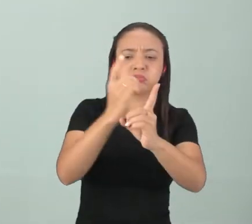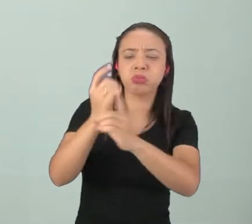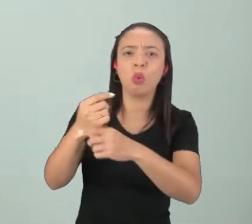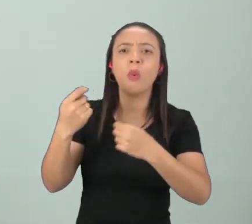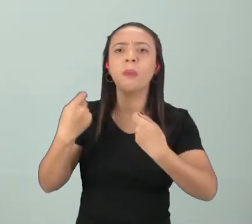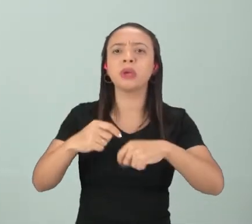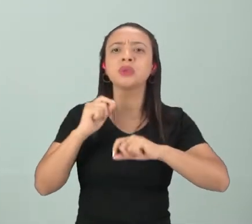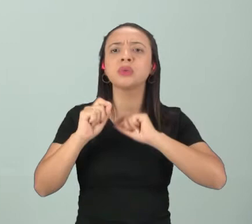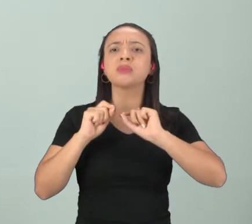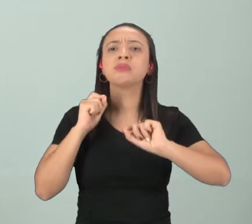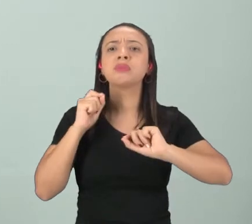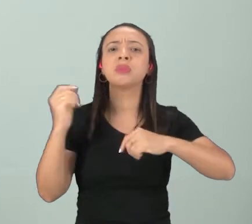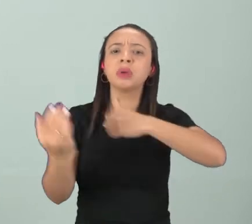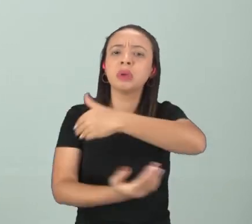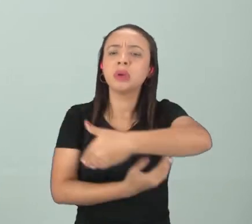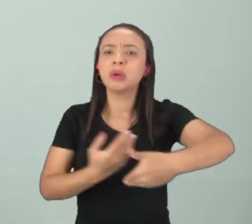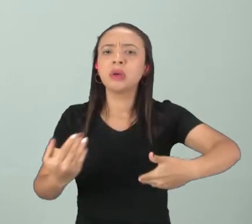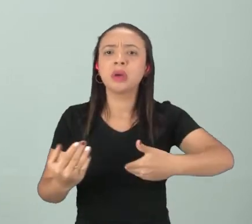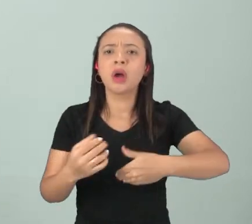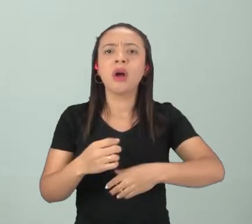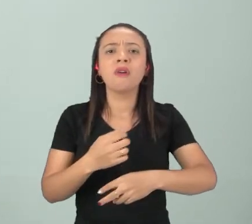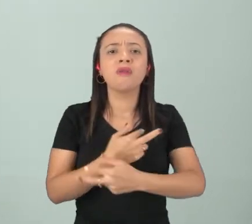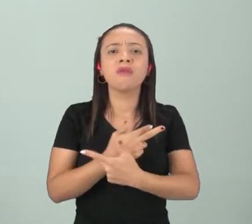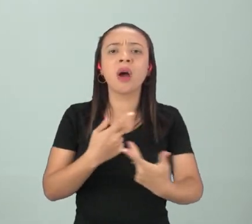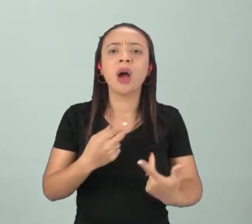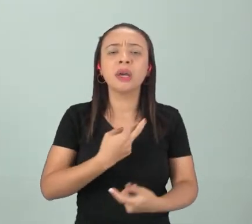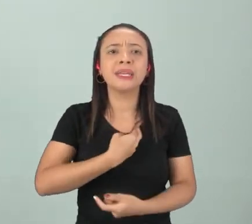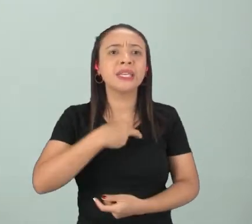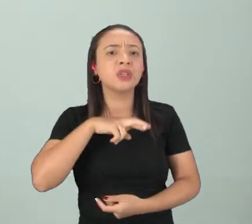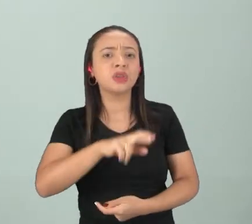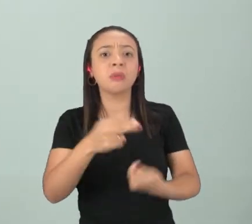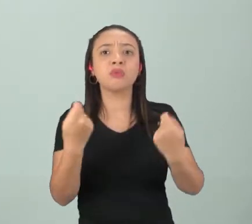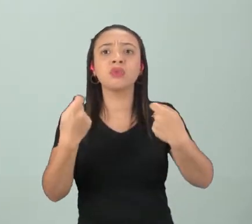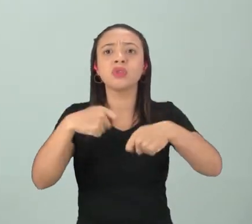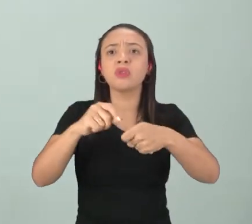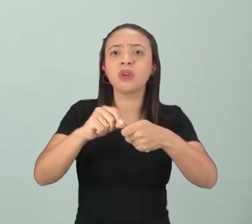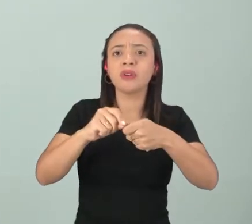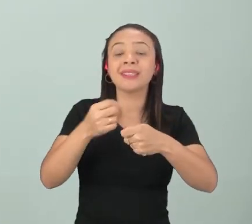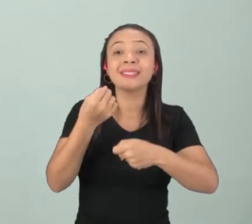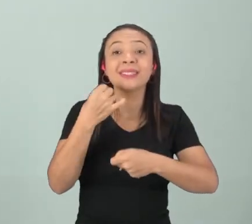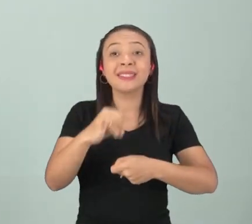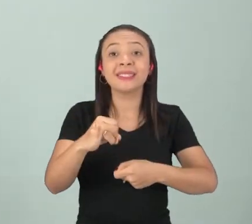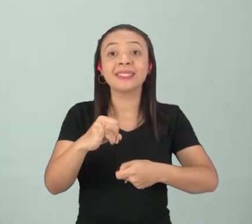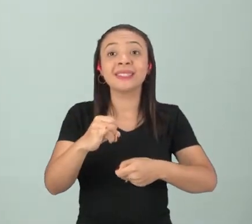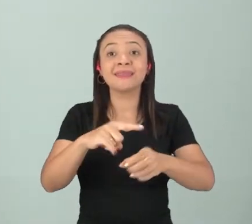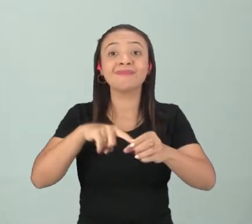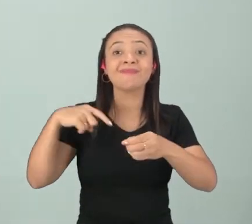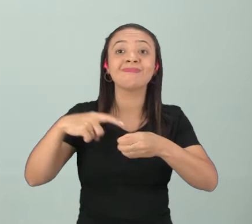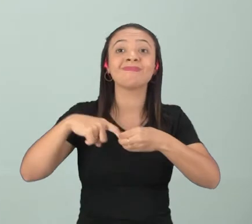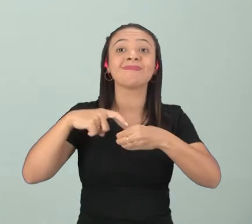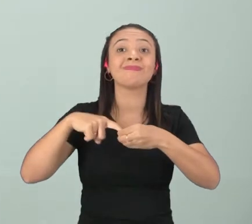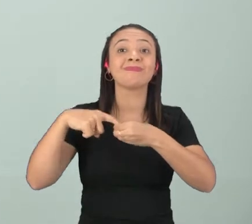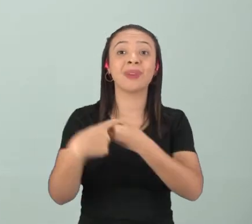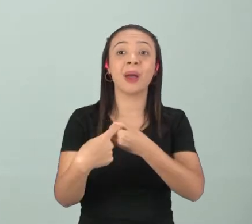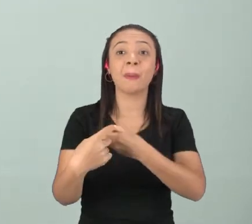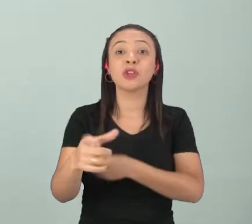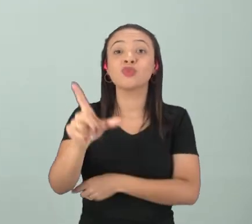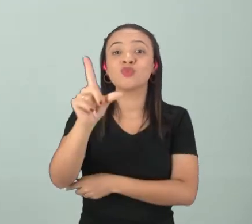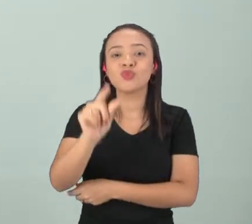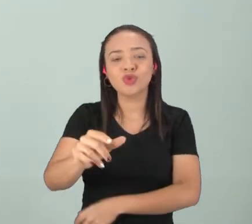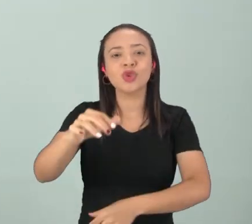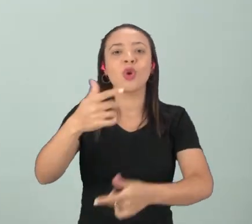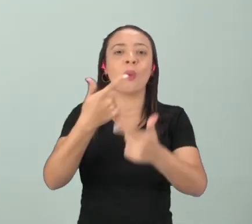fazer em comum. Nesse tempo de pandemia, por exemplo, quantas coisas as religiões podem fazer em comum para amenizar o sofrimento das